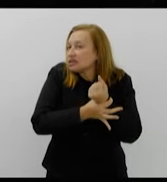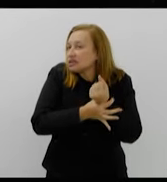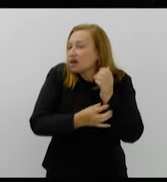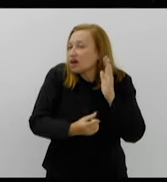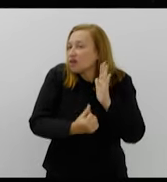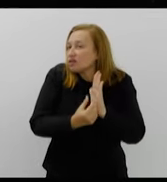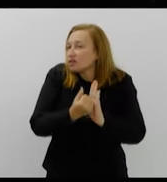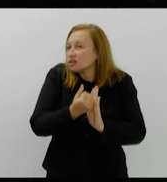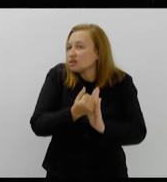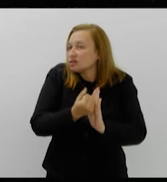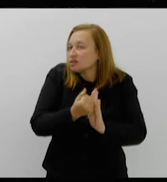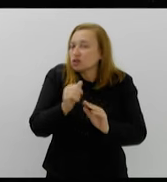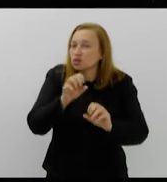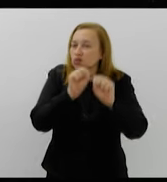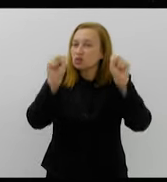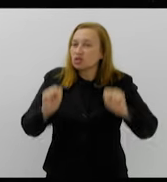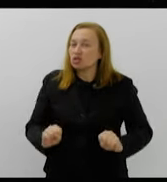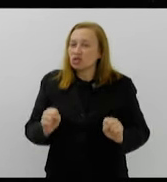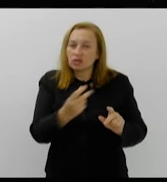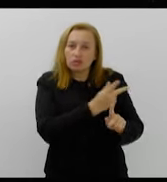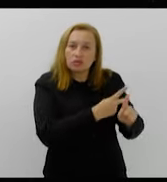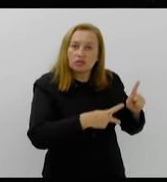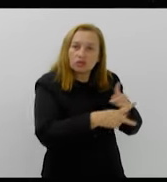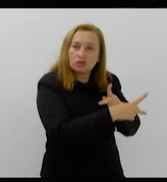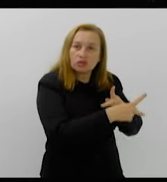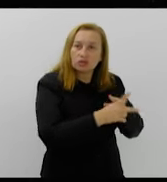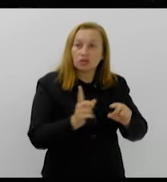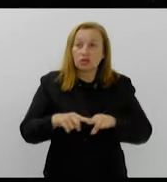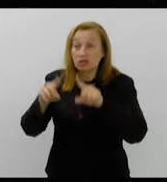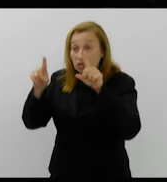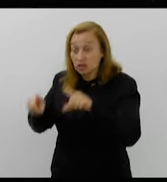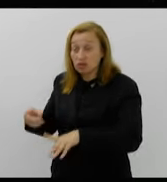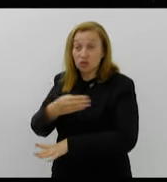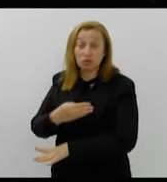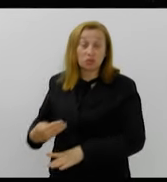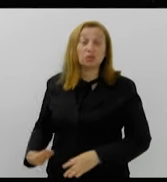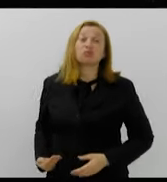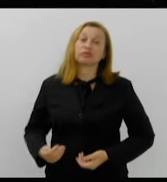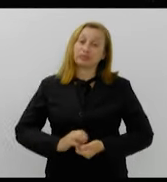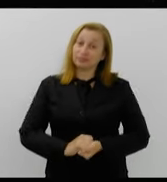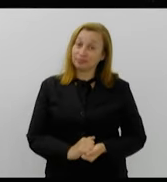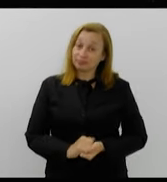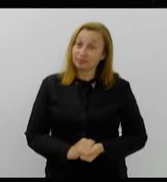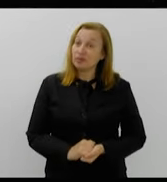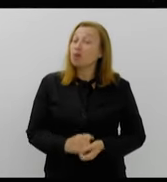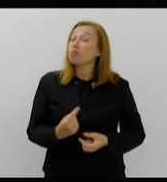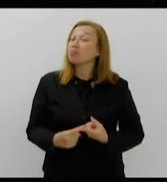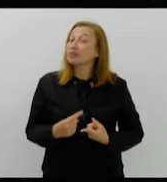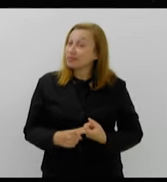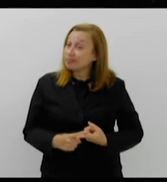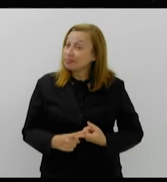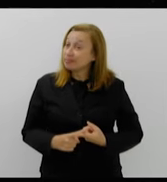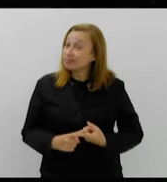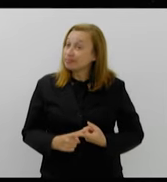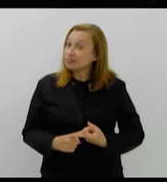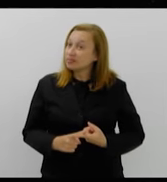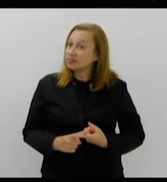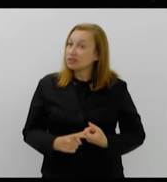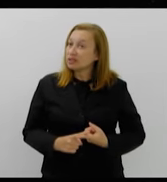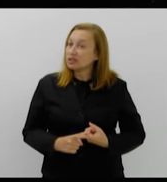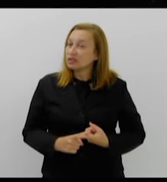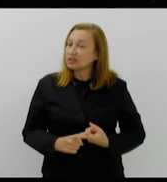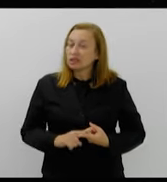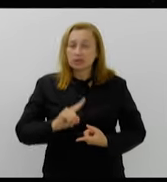atuarial do sistema previdenci dos Servidores Públicos porque se isto não